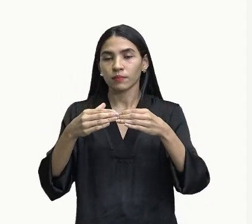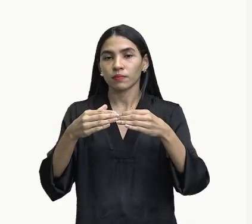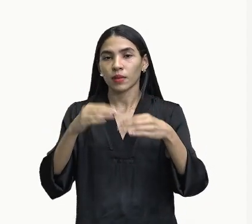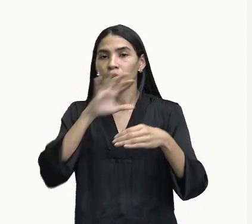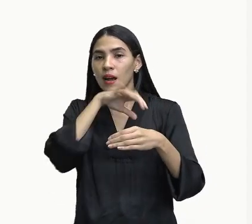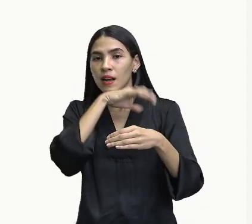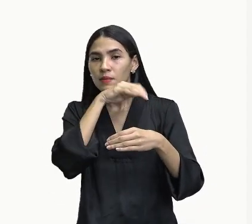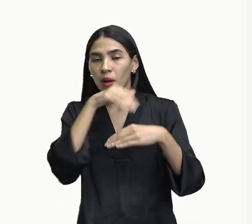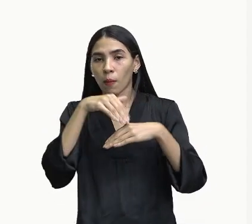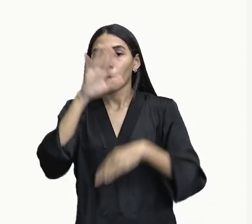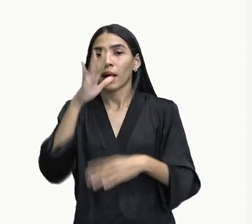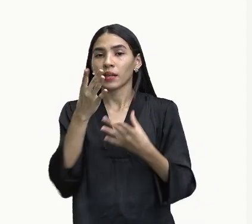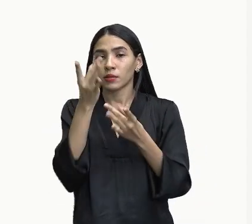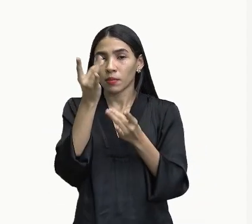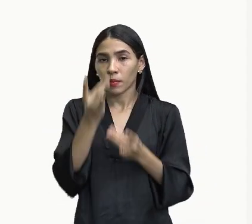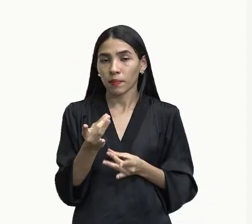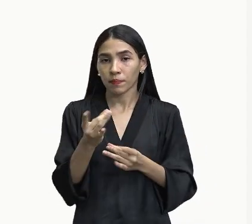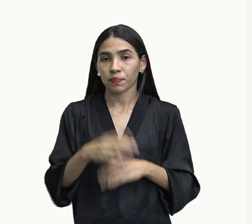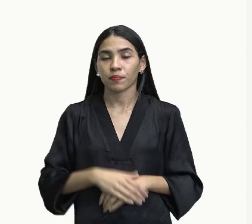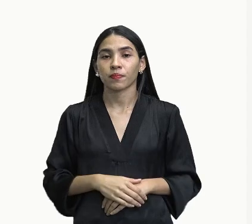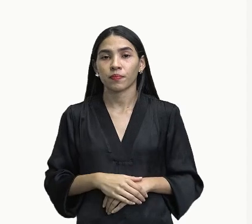que o espermatozoide